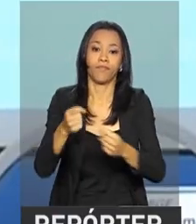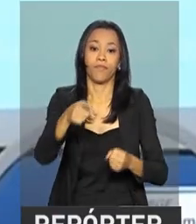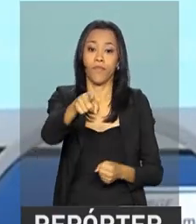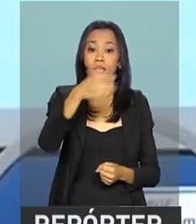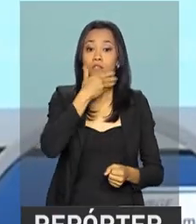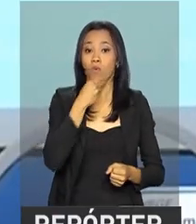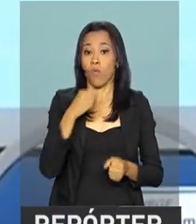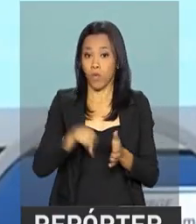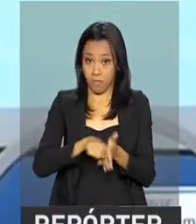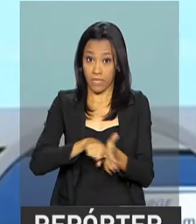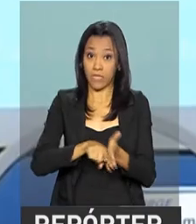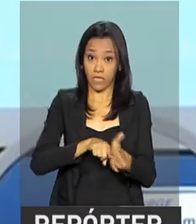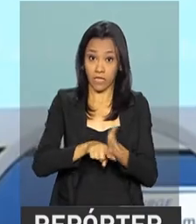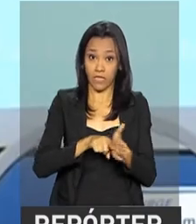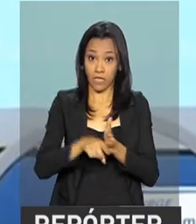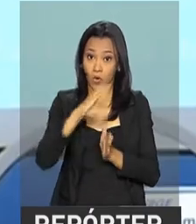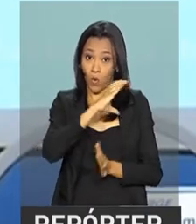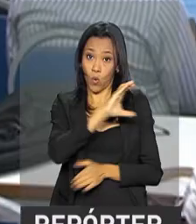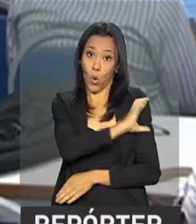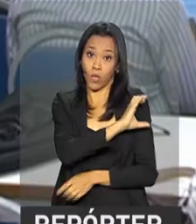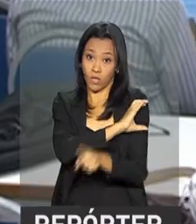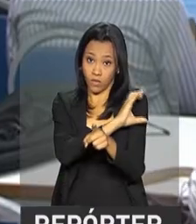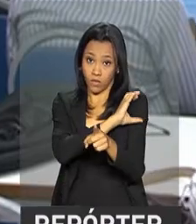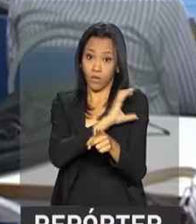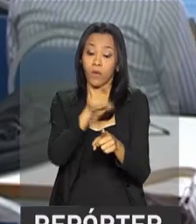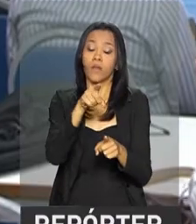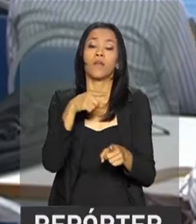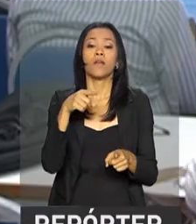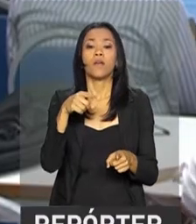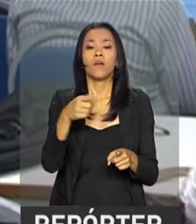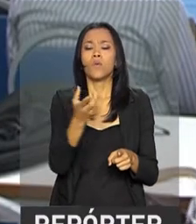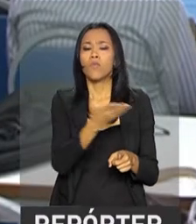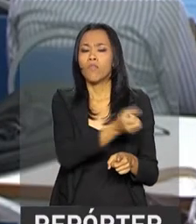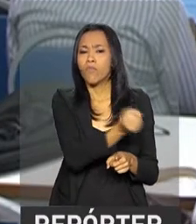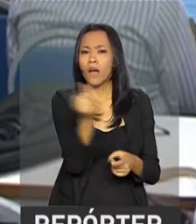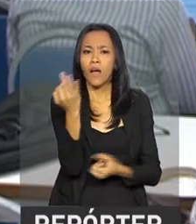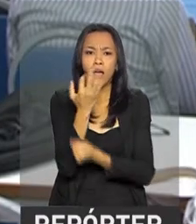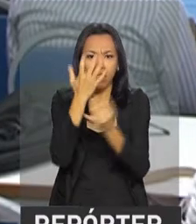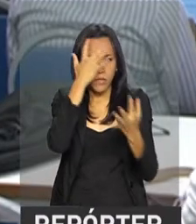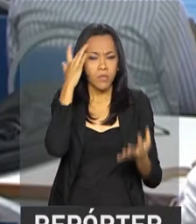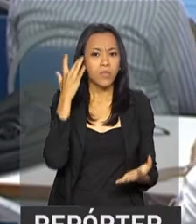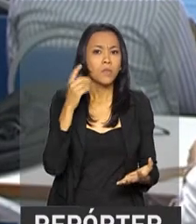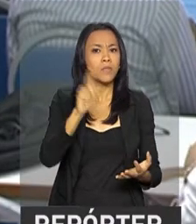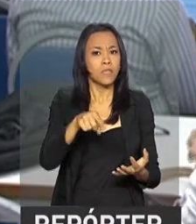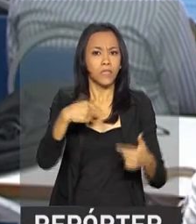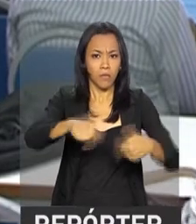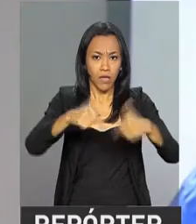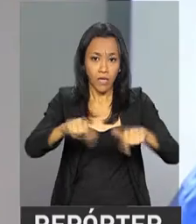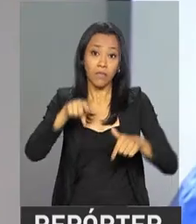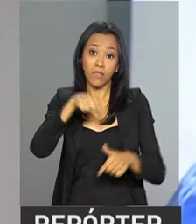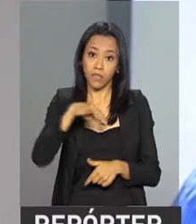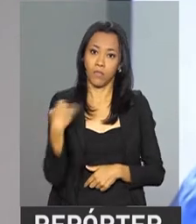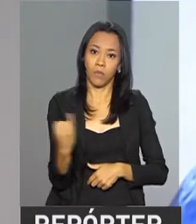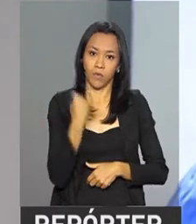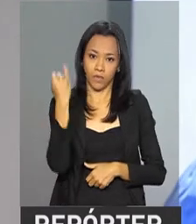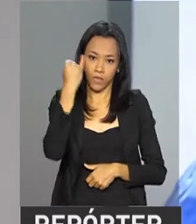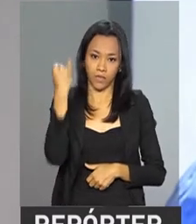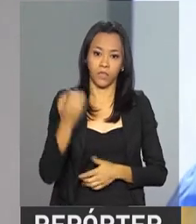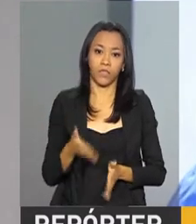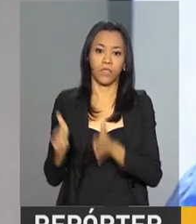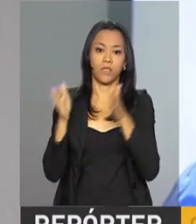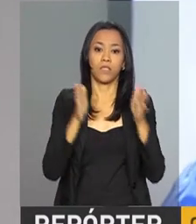pesquisa apesar da informalidade o aumento do número de ocupados é um indicador importante essa entrada